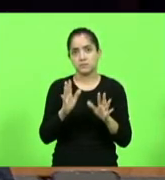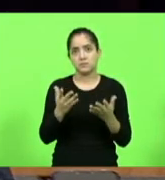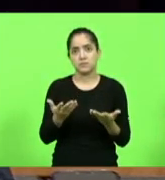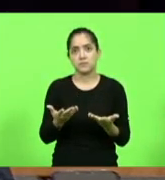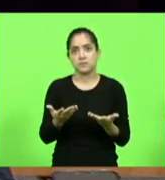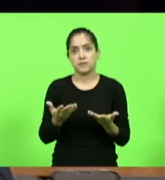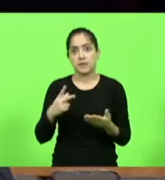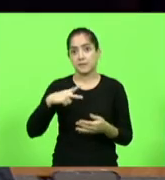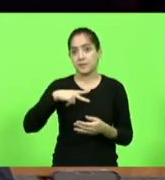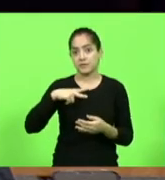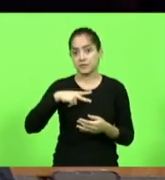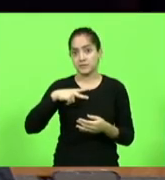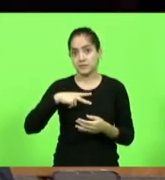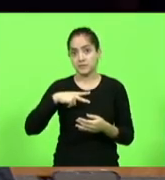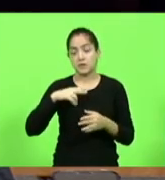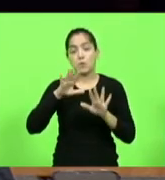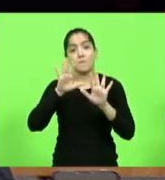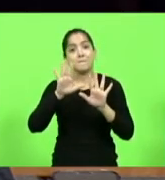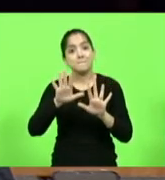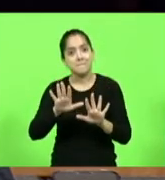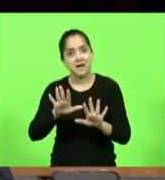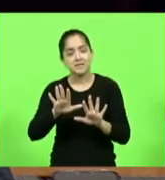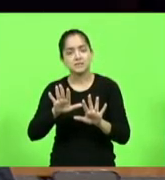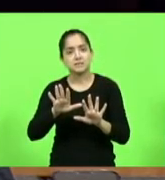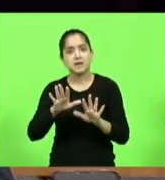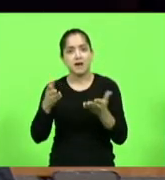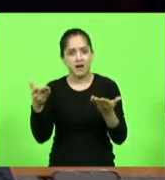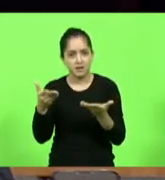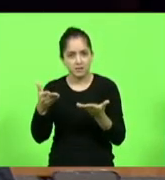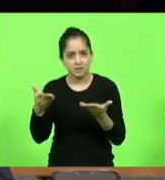a privatização, mas que não pode ficar